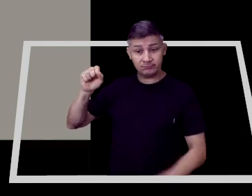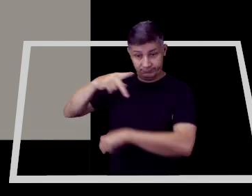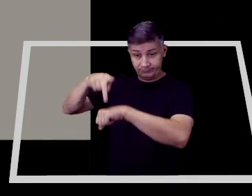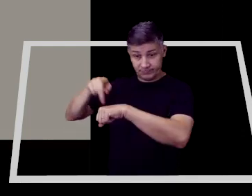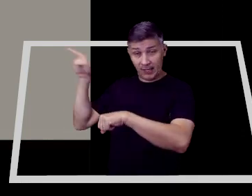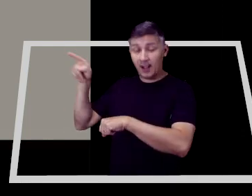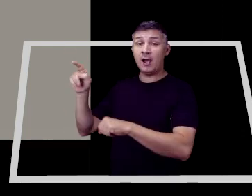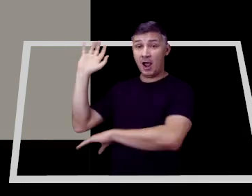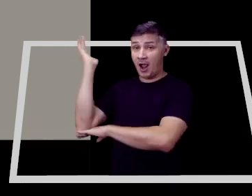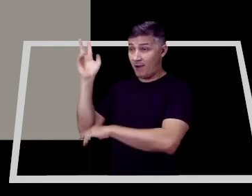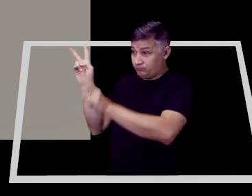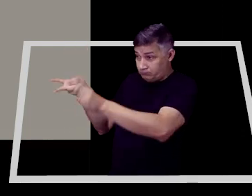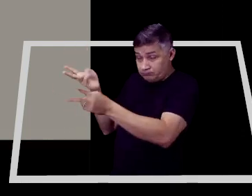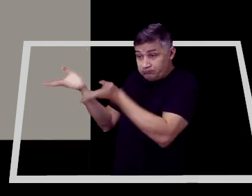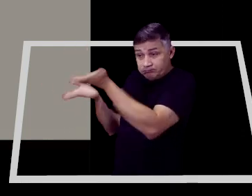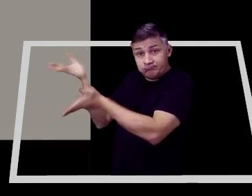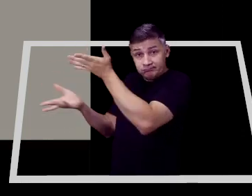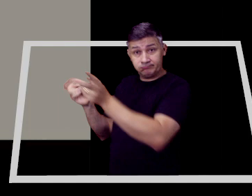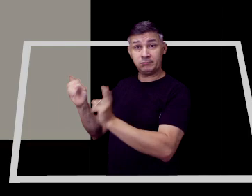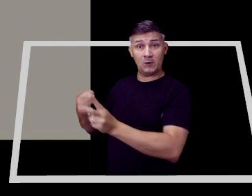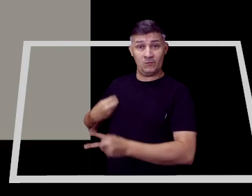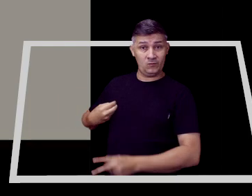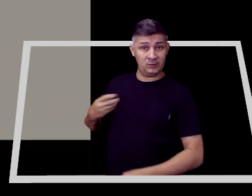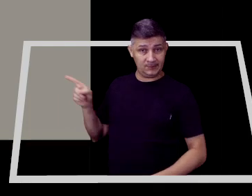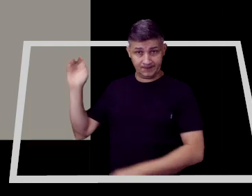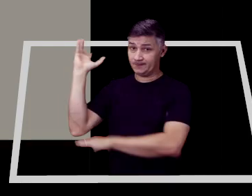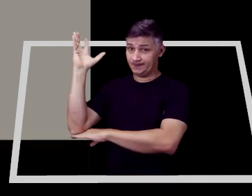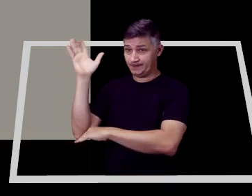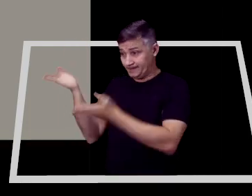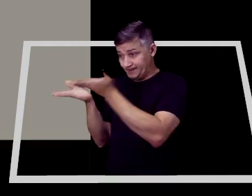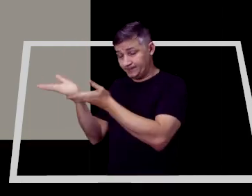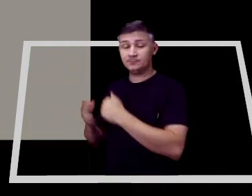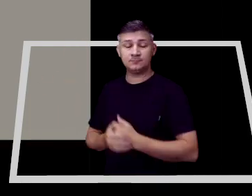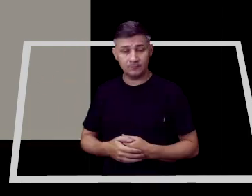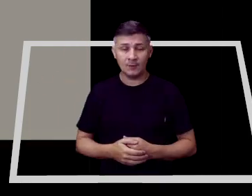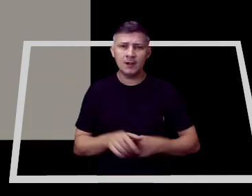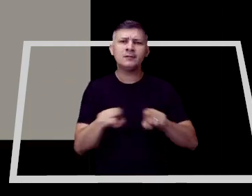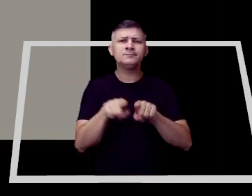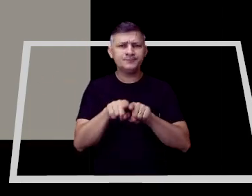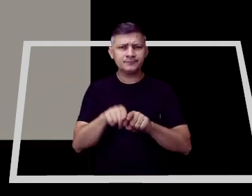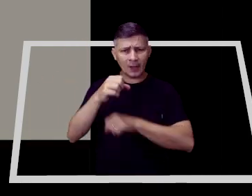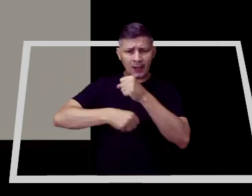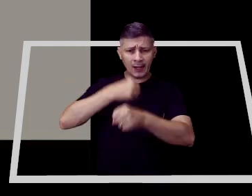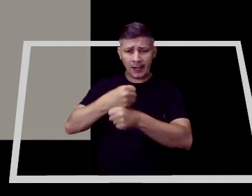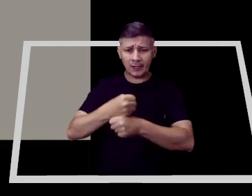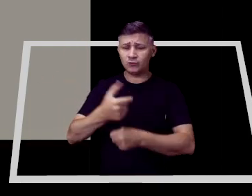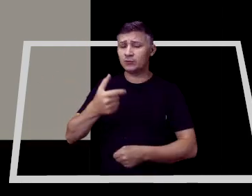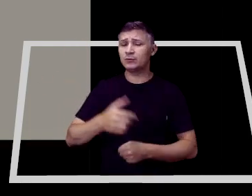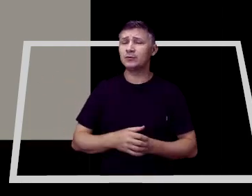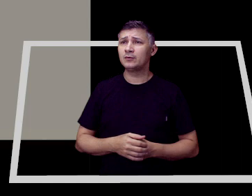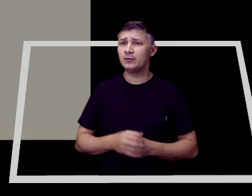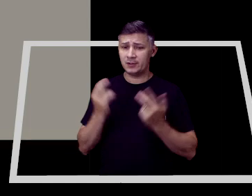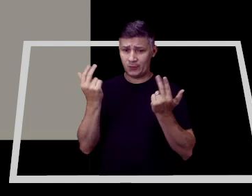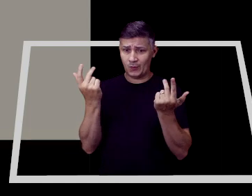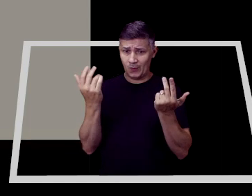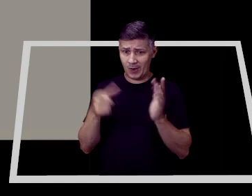a sobrevivência dessas árvores exiladas. E acho que também nesse mesmo ano, um